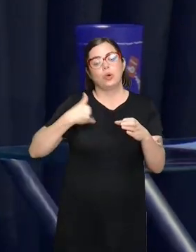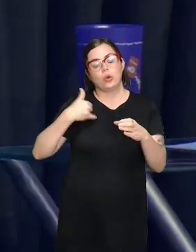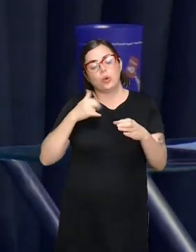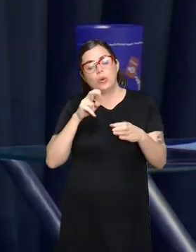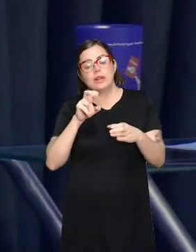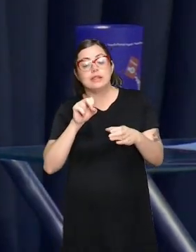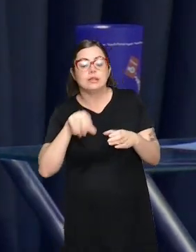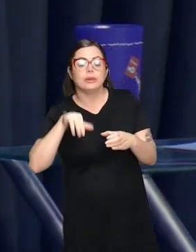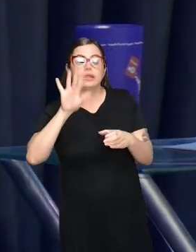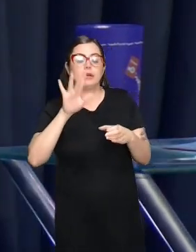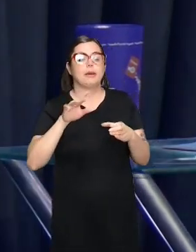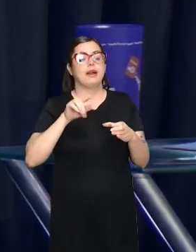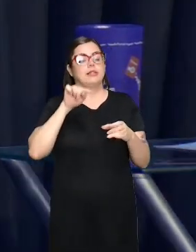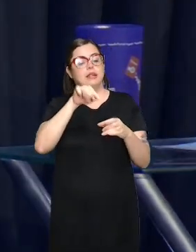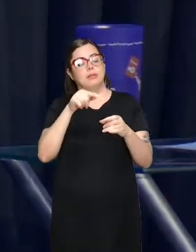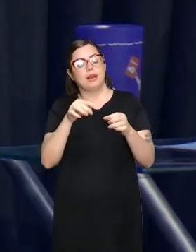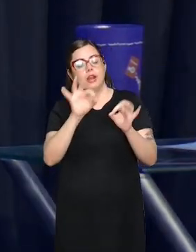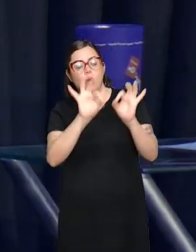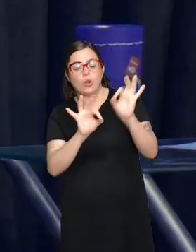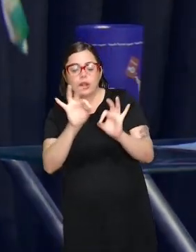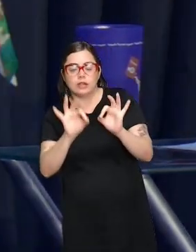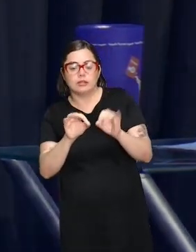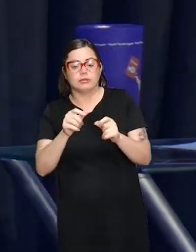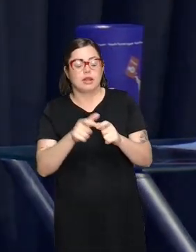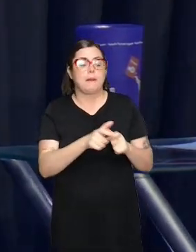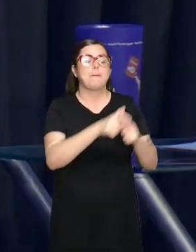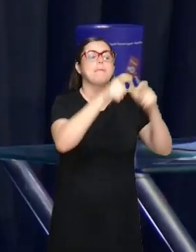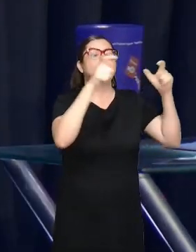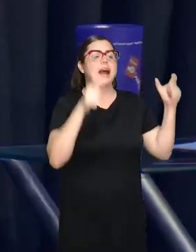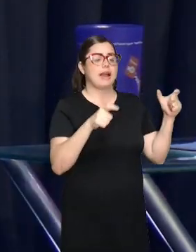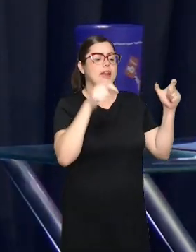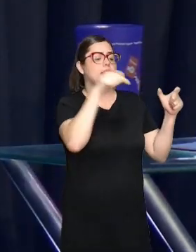diversidade etária, né? A maioria não. É o pilar gênero,